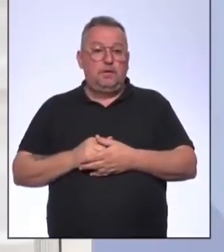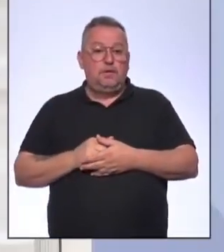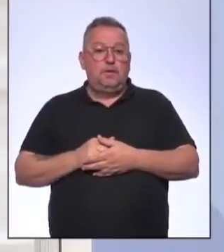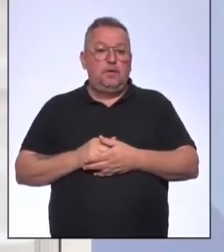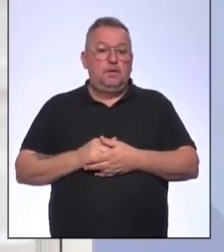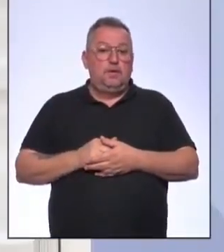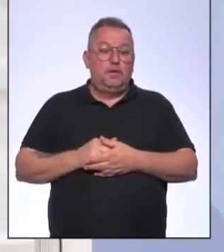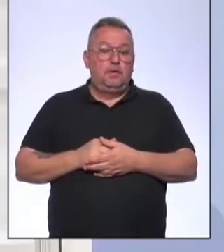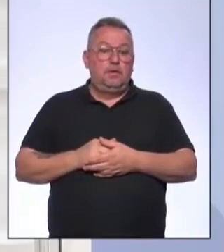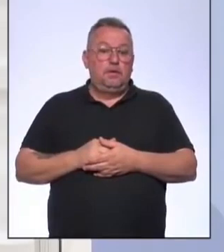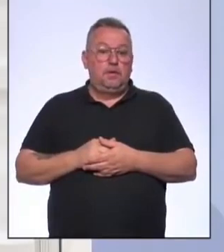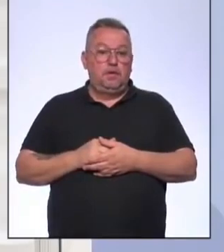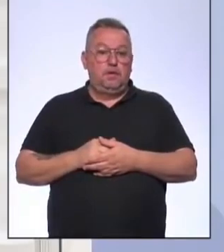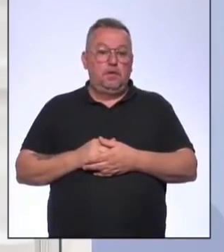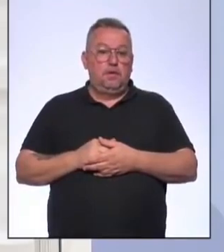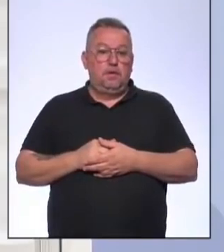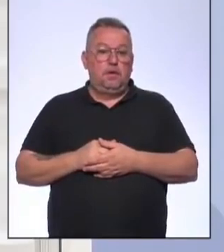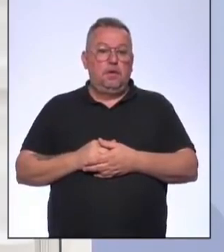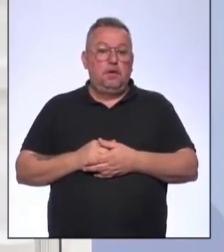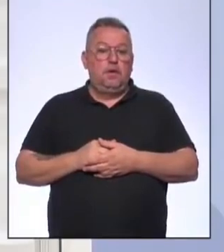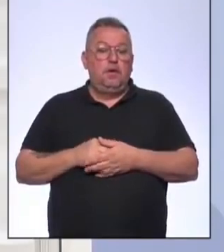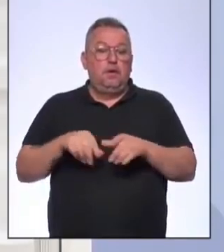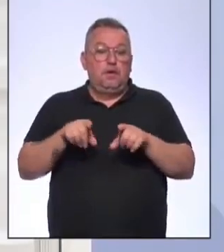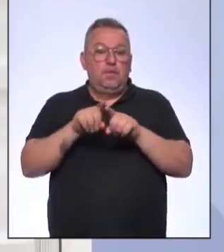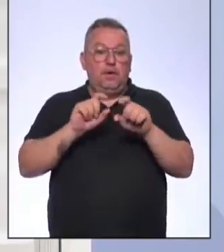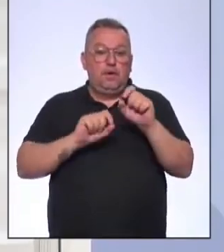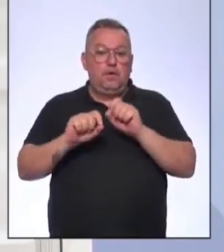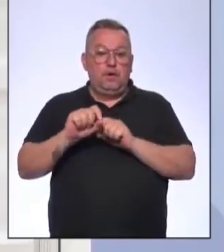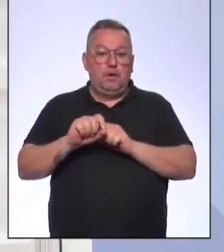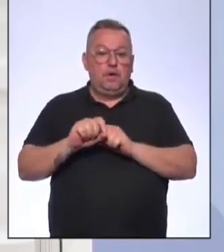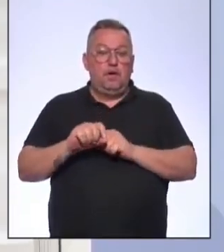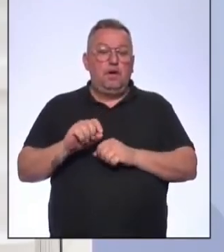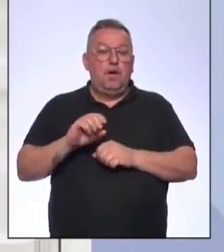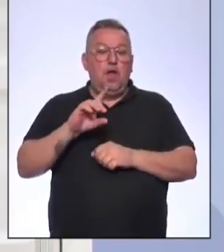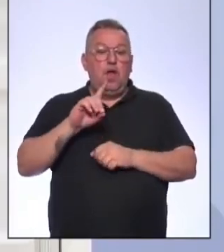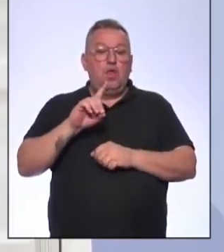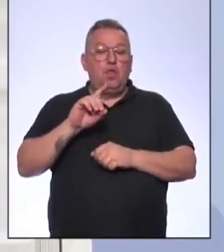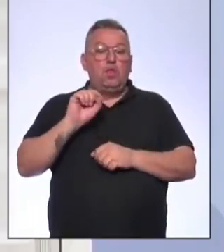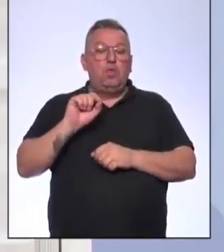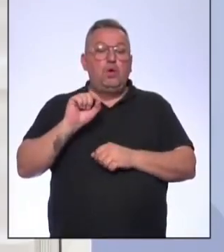colder. Muito bem. Colder. E aí, do que? Than